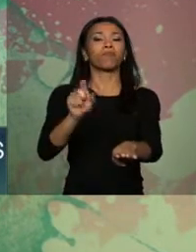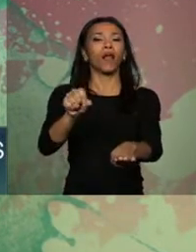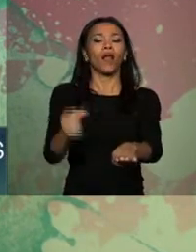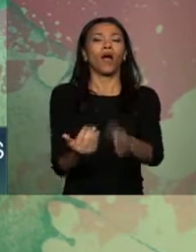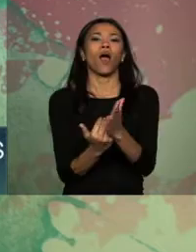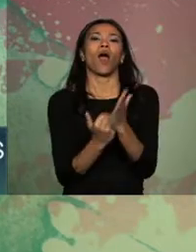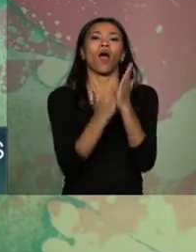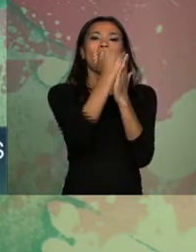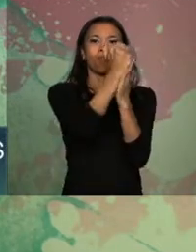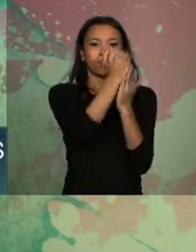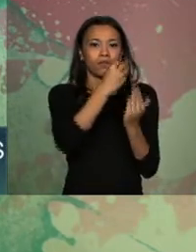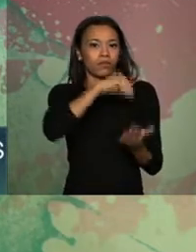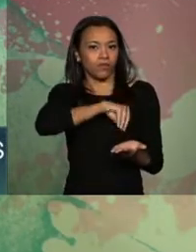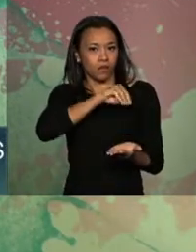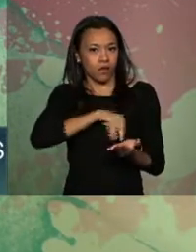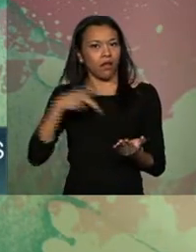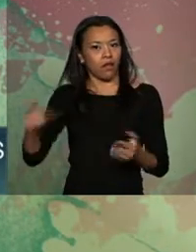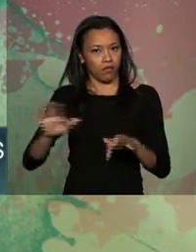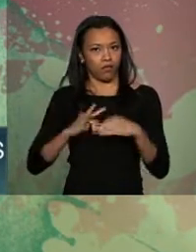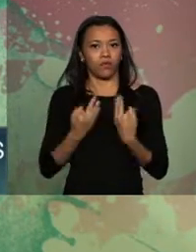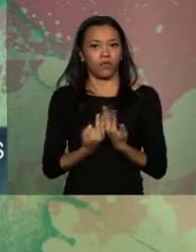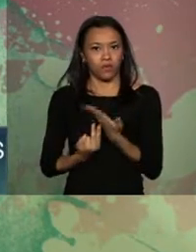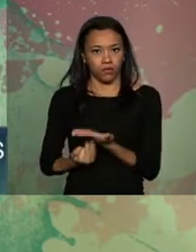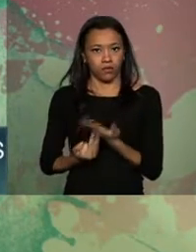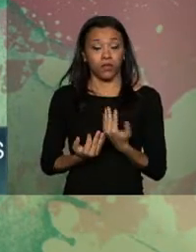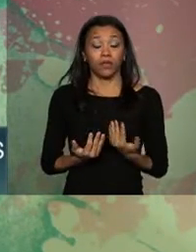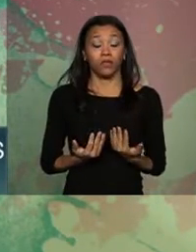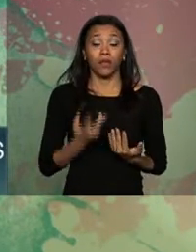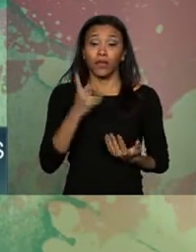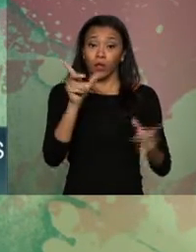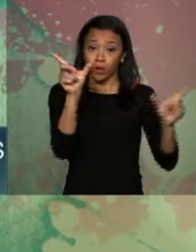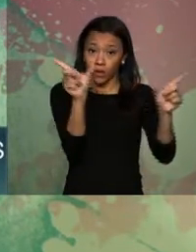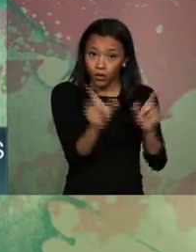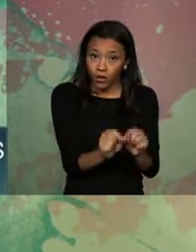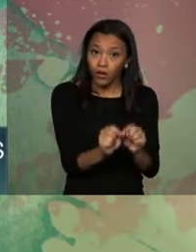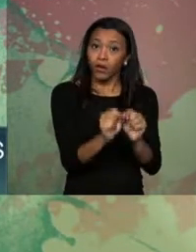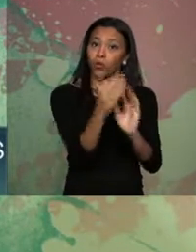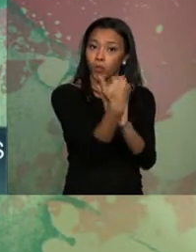a renda da família. Como o MEI